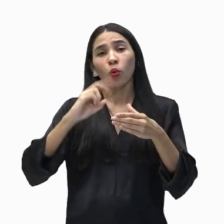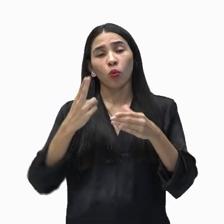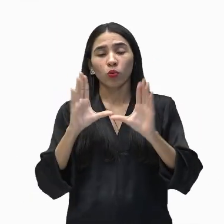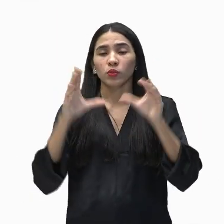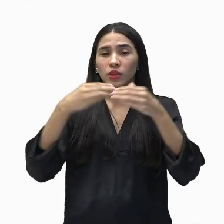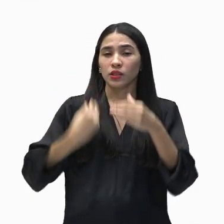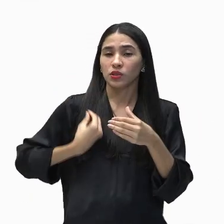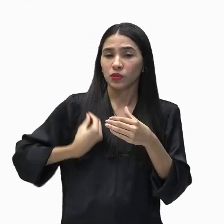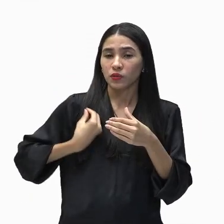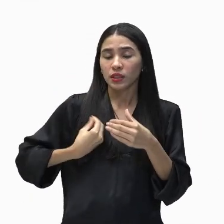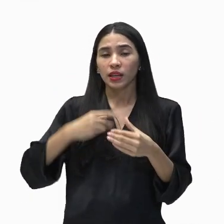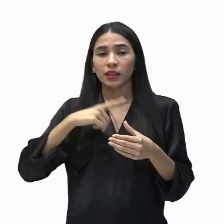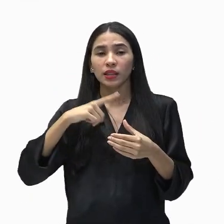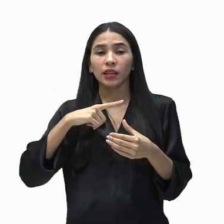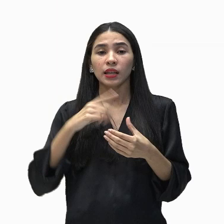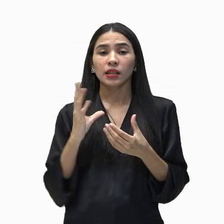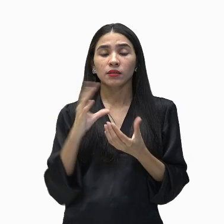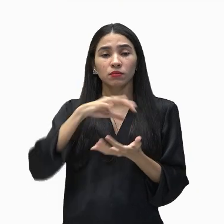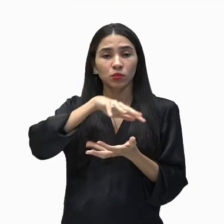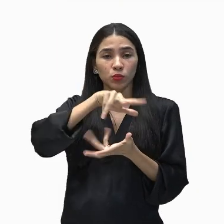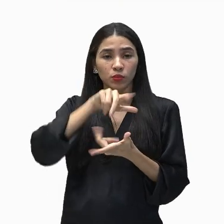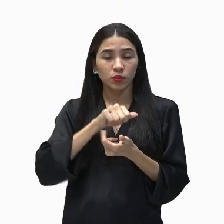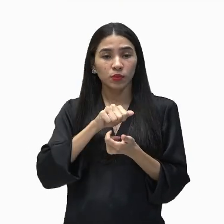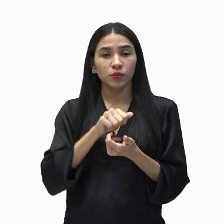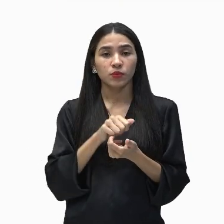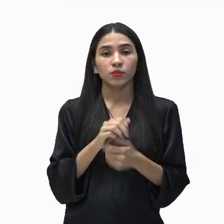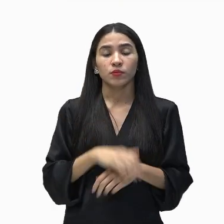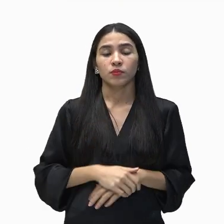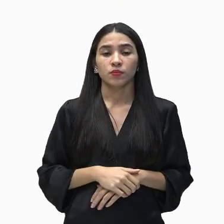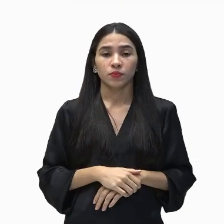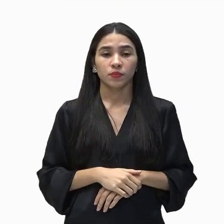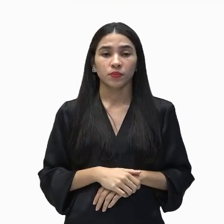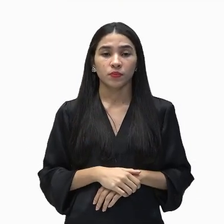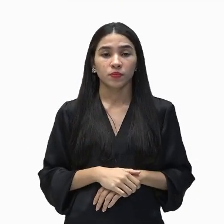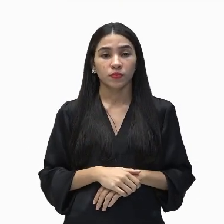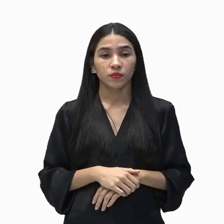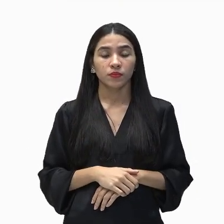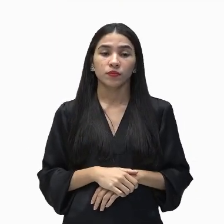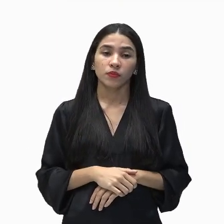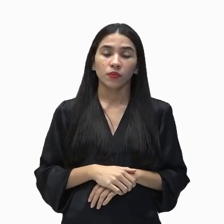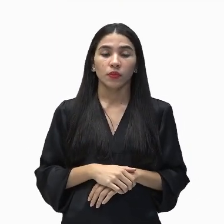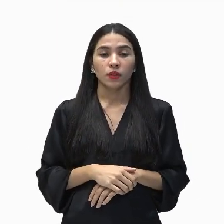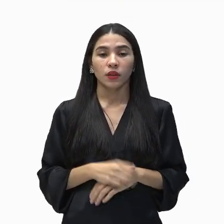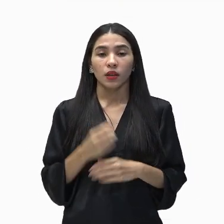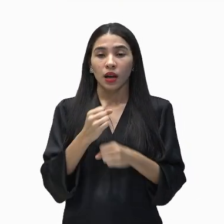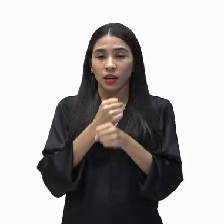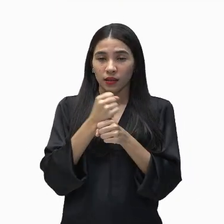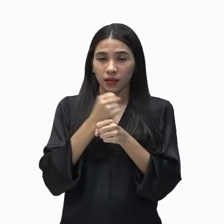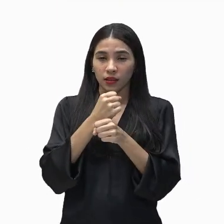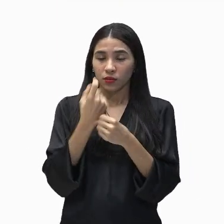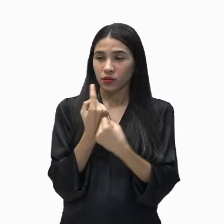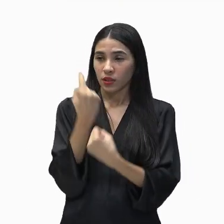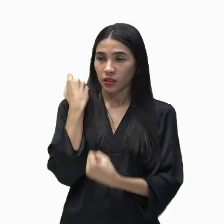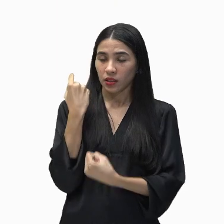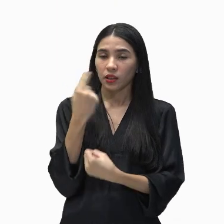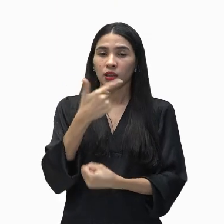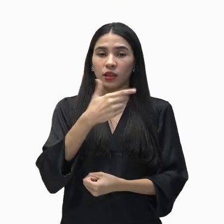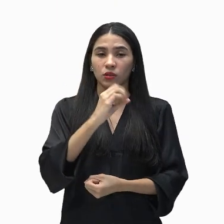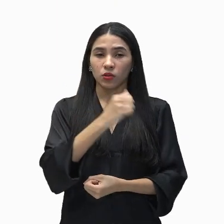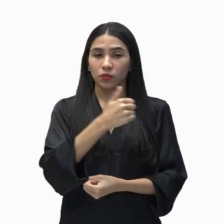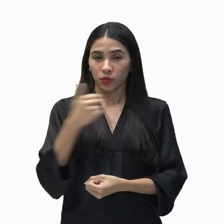os unicelulares como os multicelulares. Houve um tempo atrás, em meados aí de